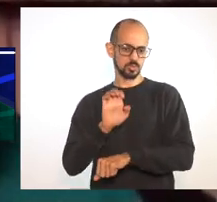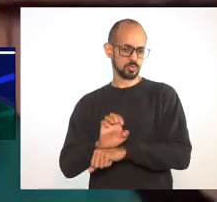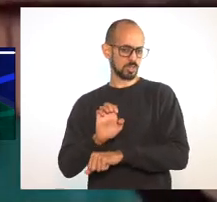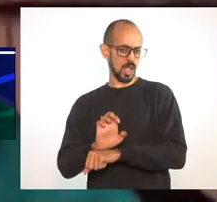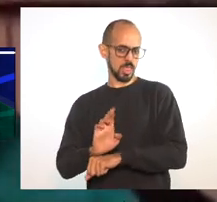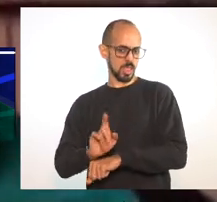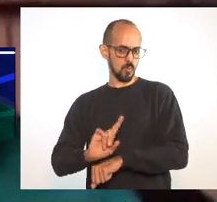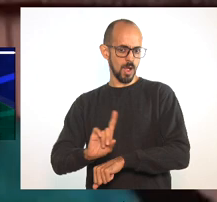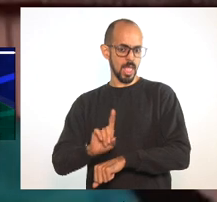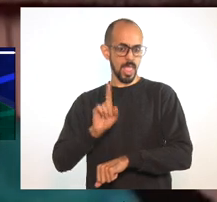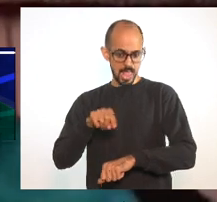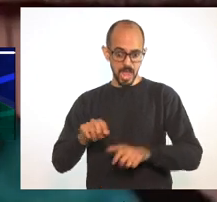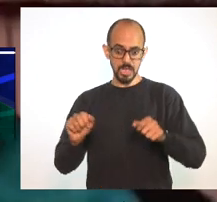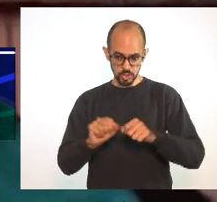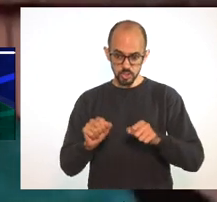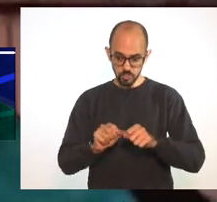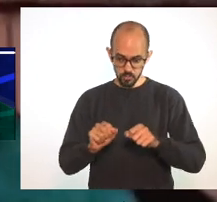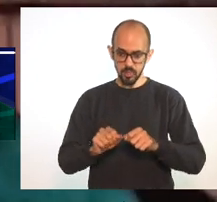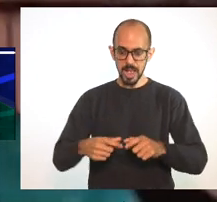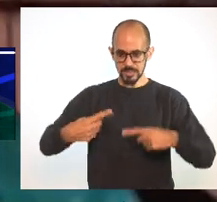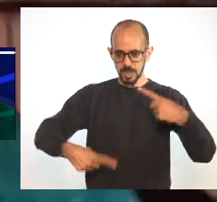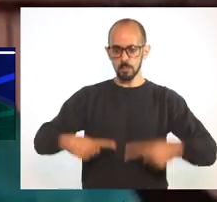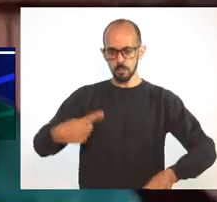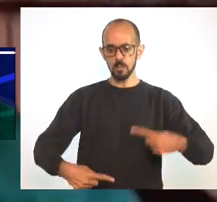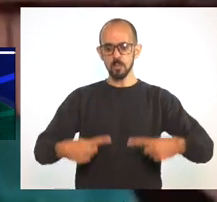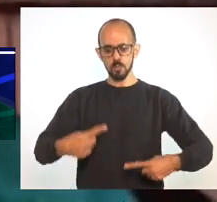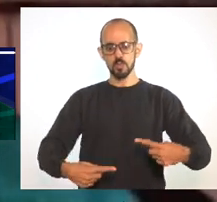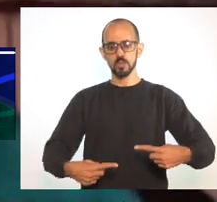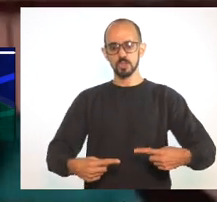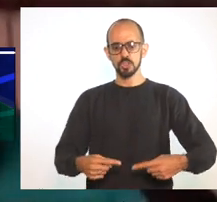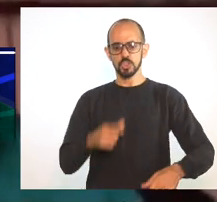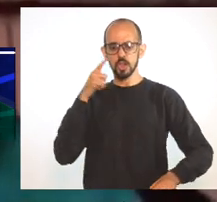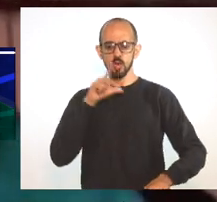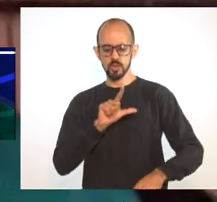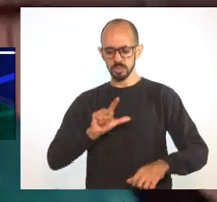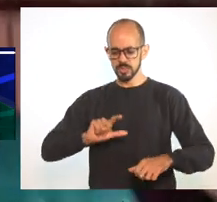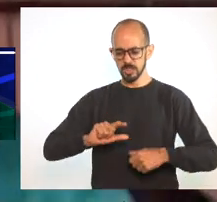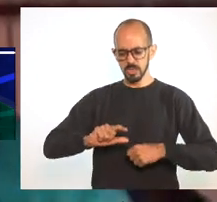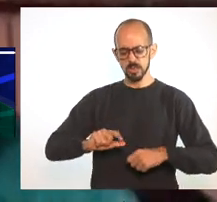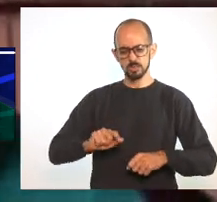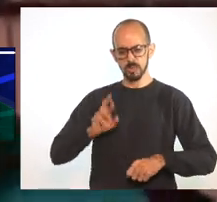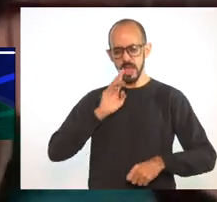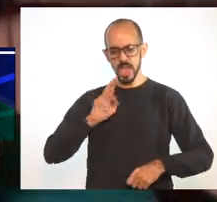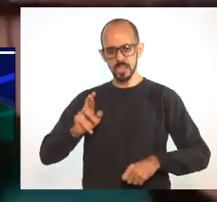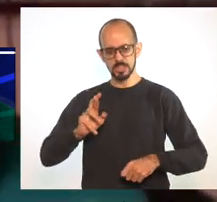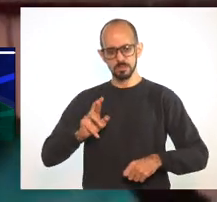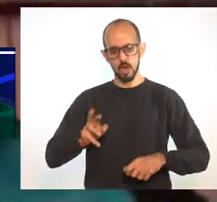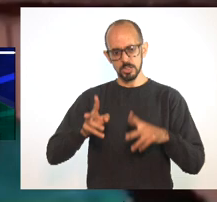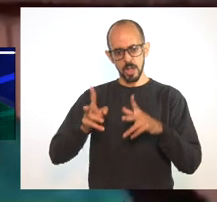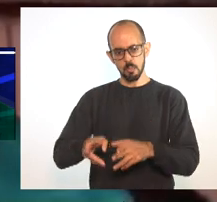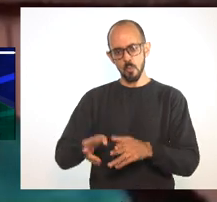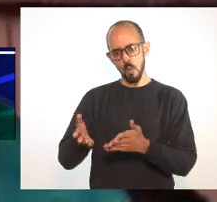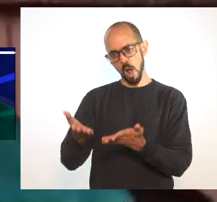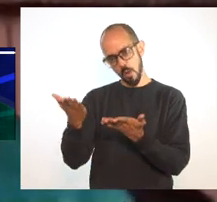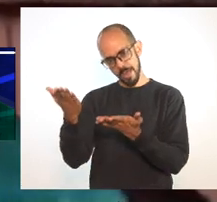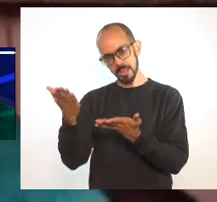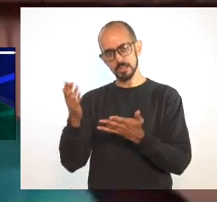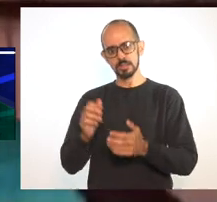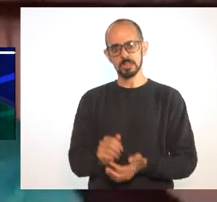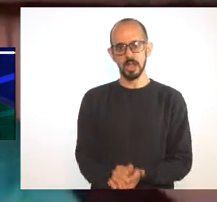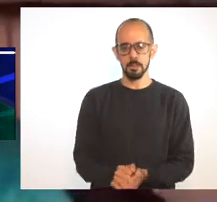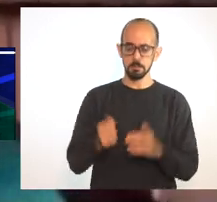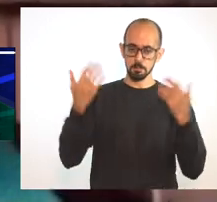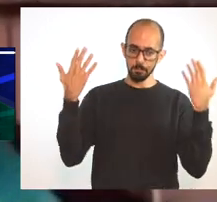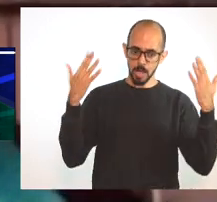fazedoras da política institucional e possamos produzir respostas. Respostas como essa, parabenizo, né,